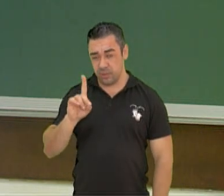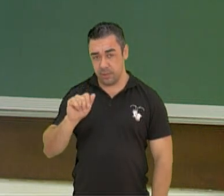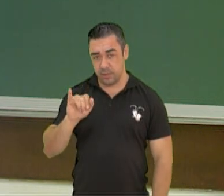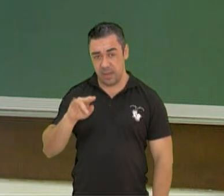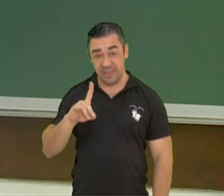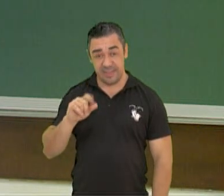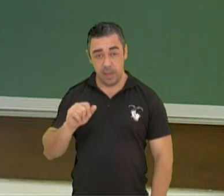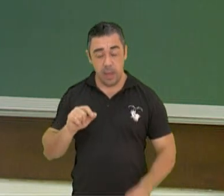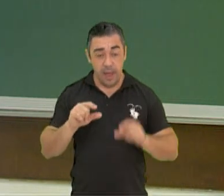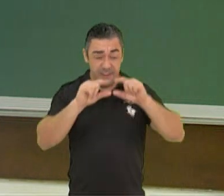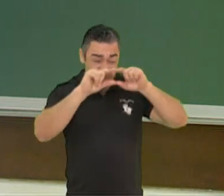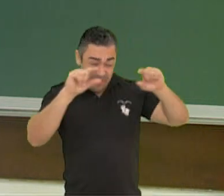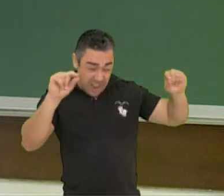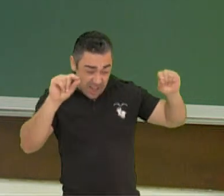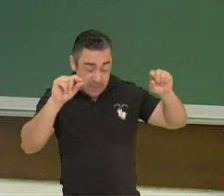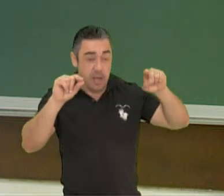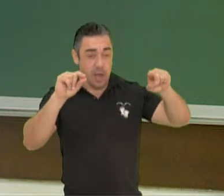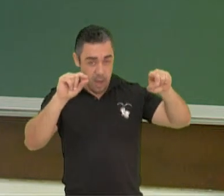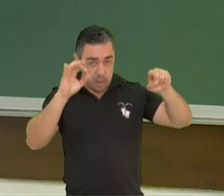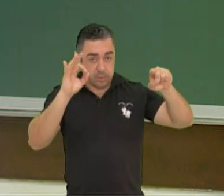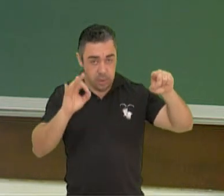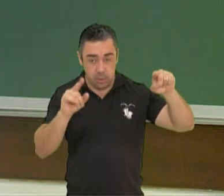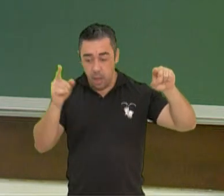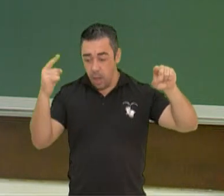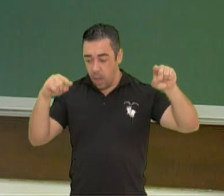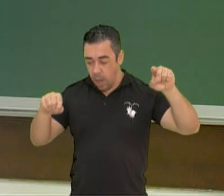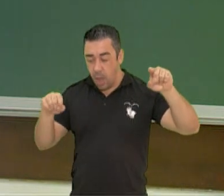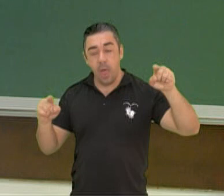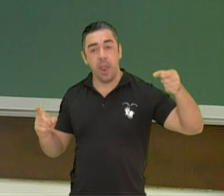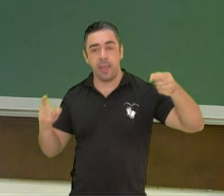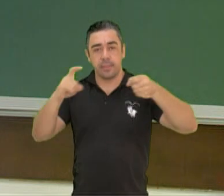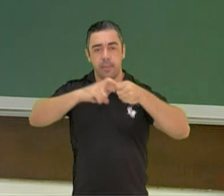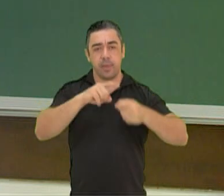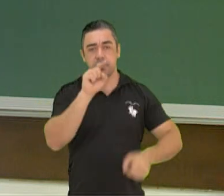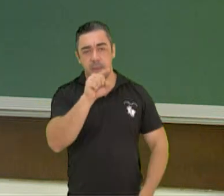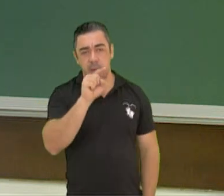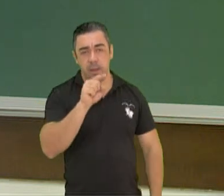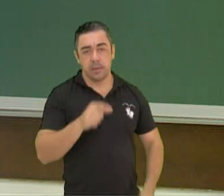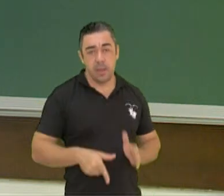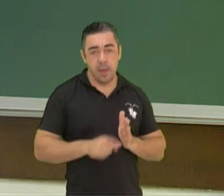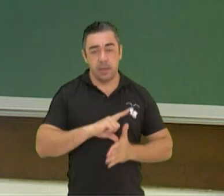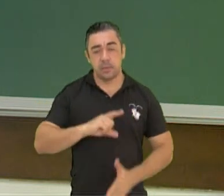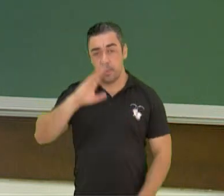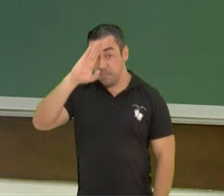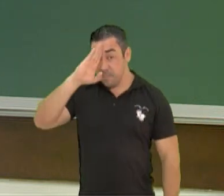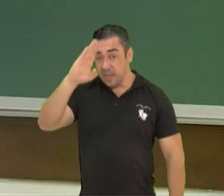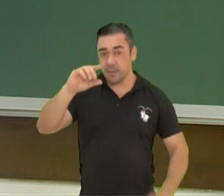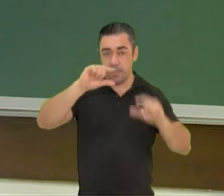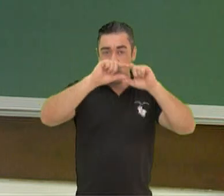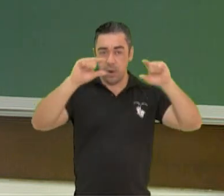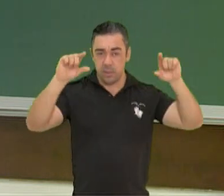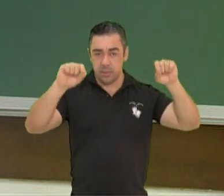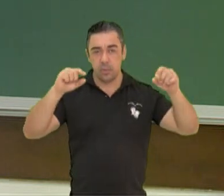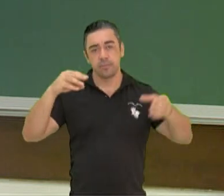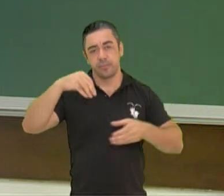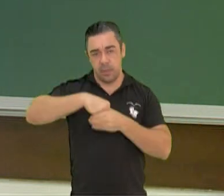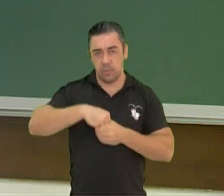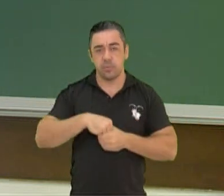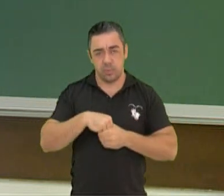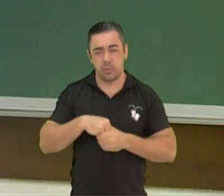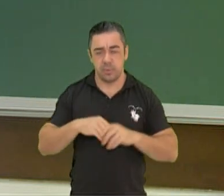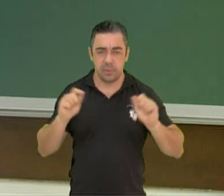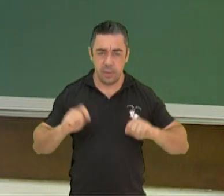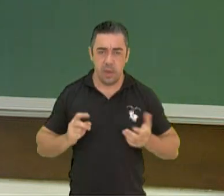dessa primeira aqui para que possa entender toda a mensagem. Ou seja, tem uma oração principal ali dentro que vai